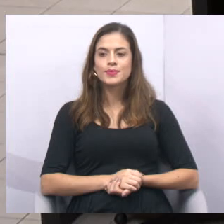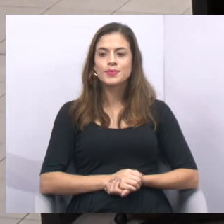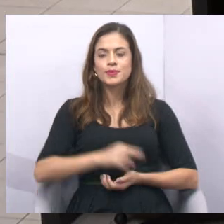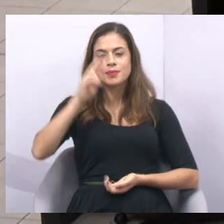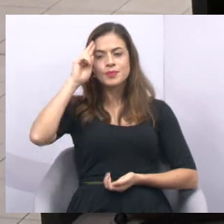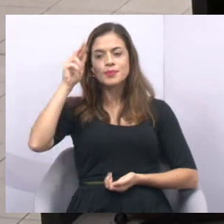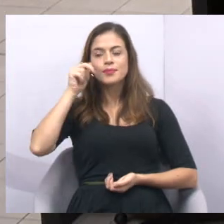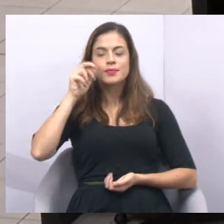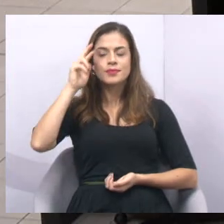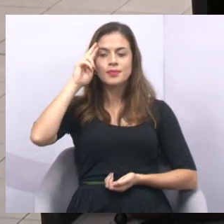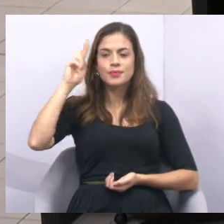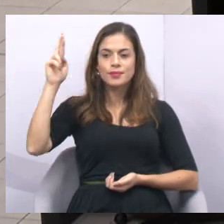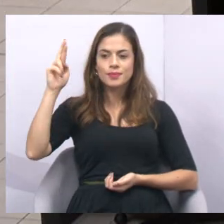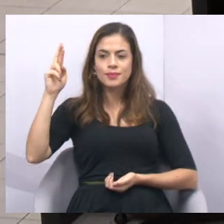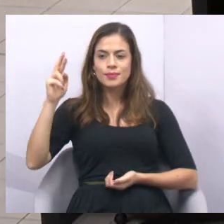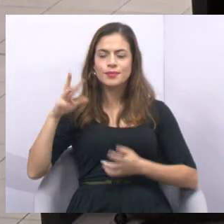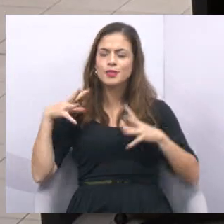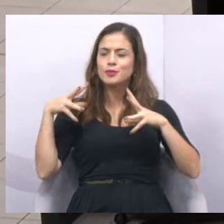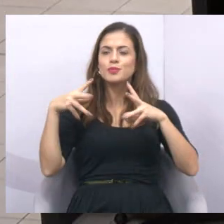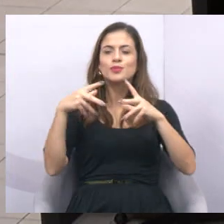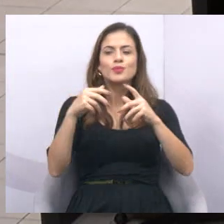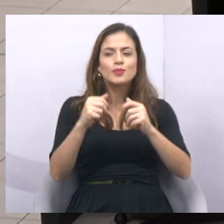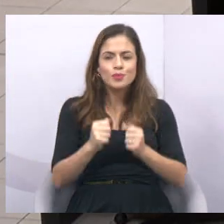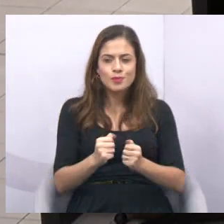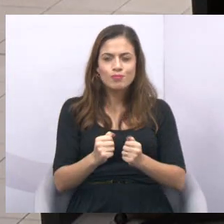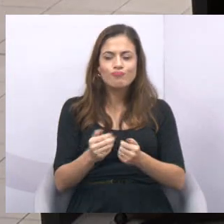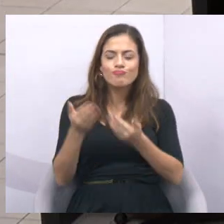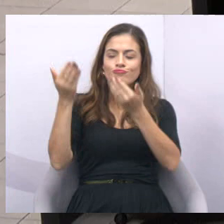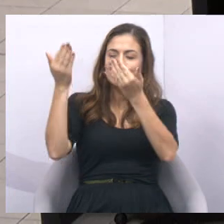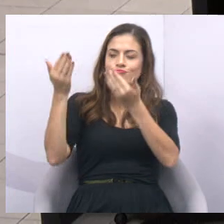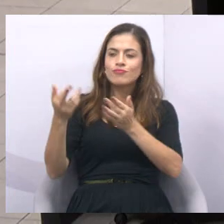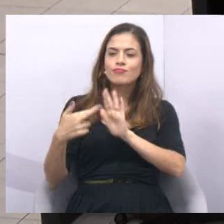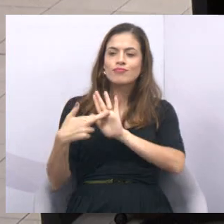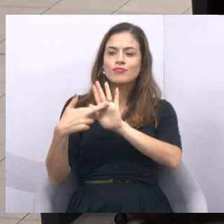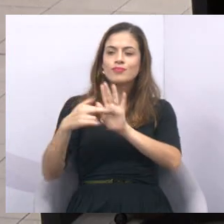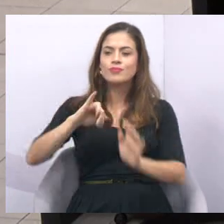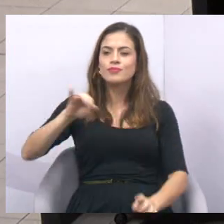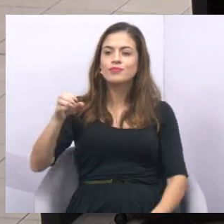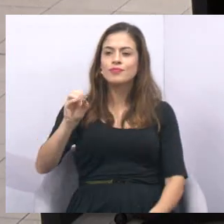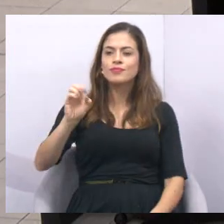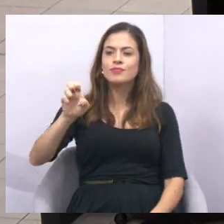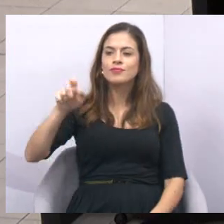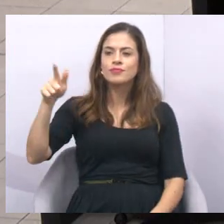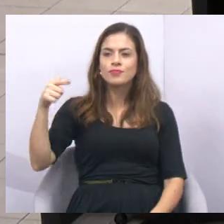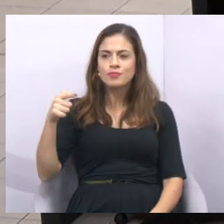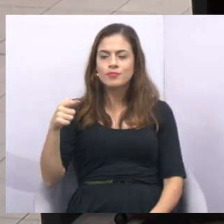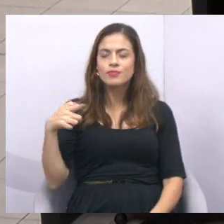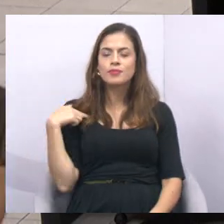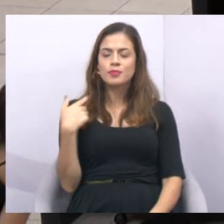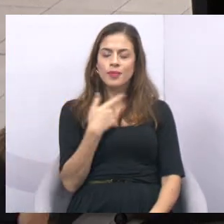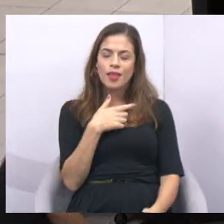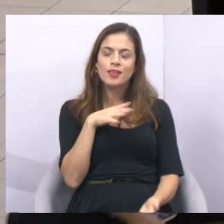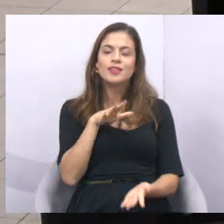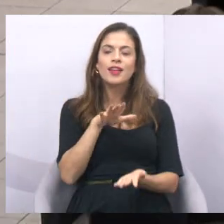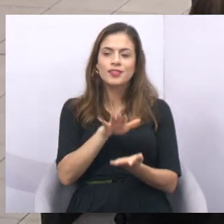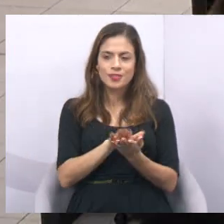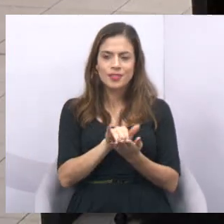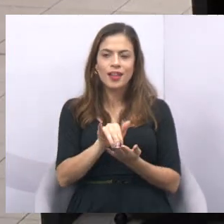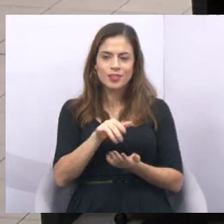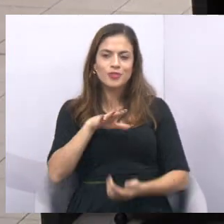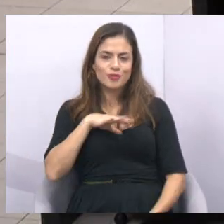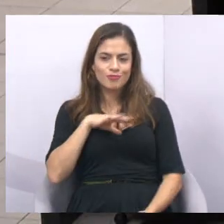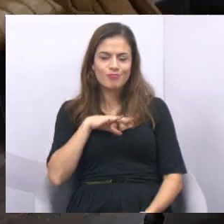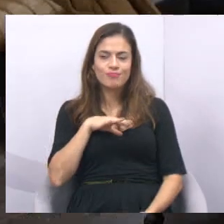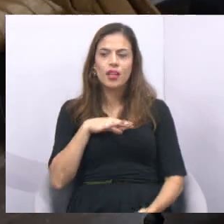Senhoras e senhores, então, por tudo o que José Edivar Simões representa para o nosso município, hoje ele